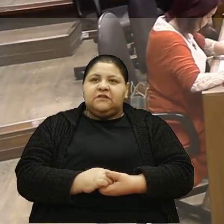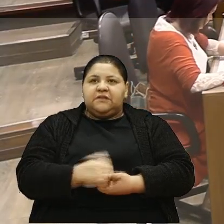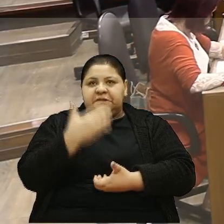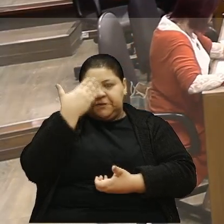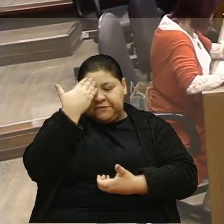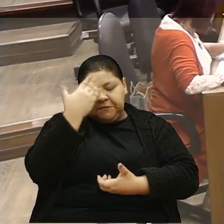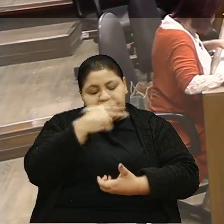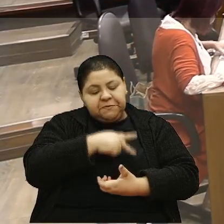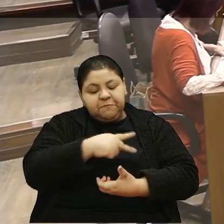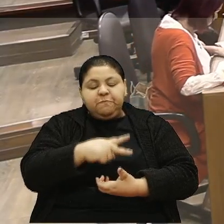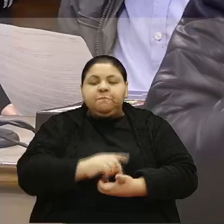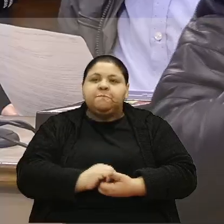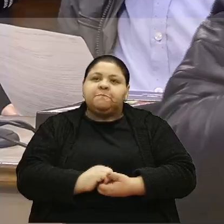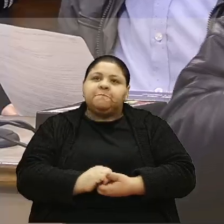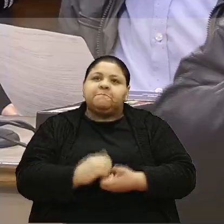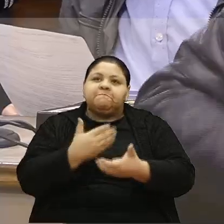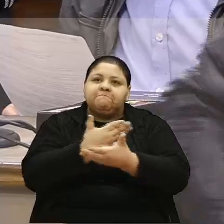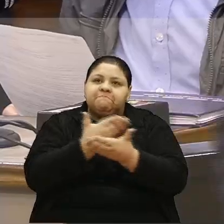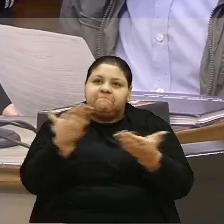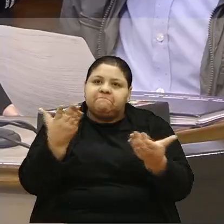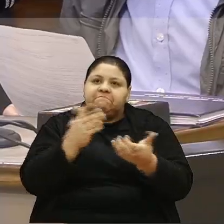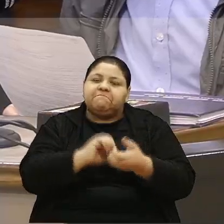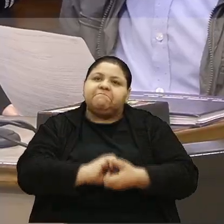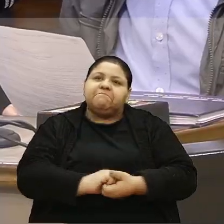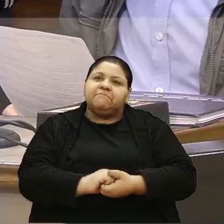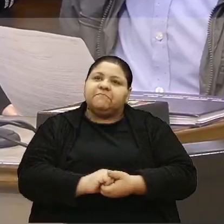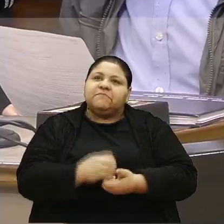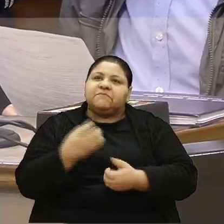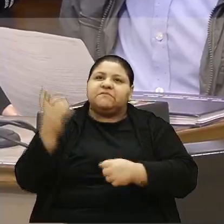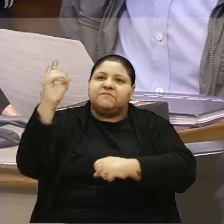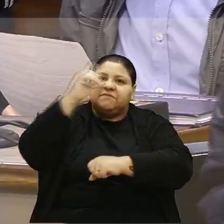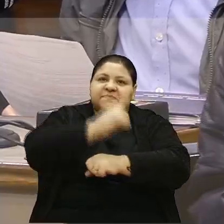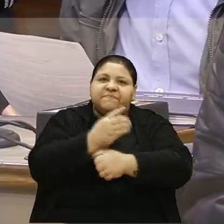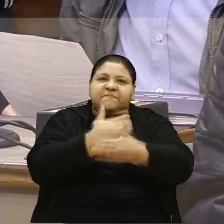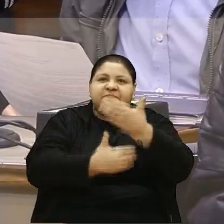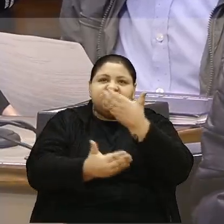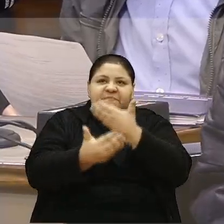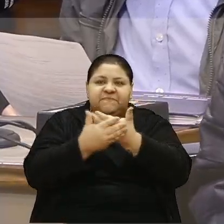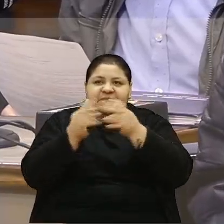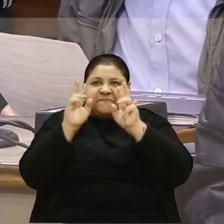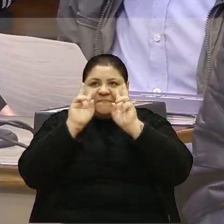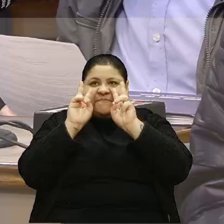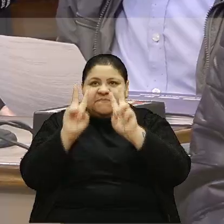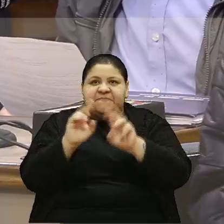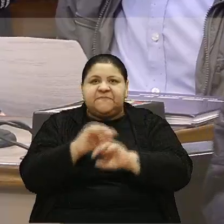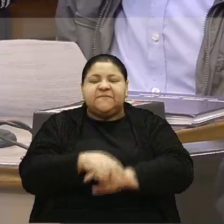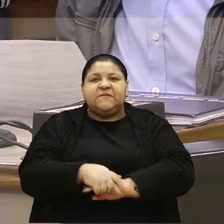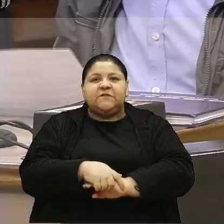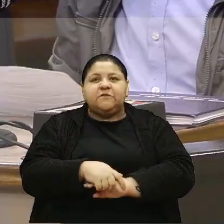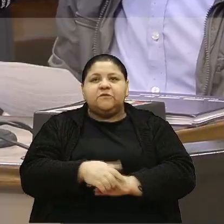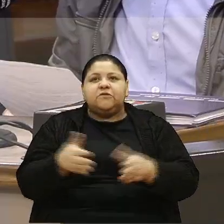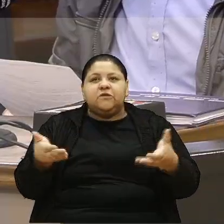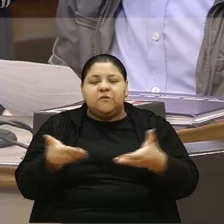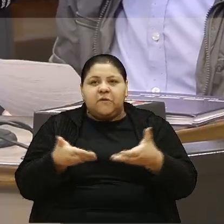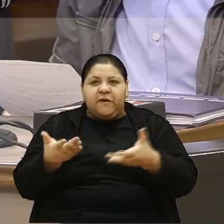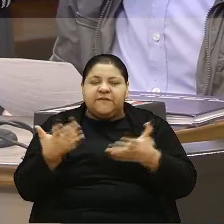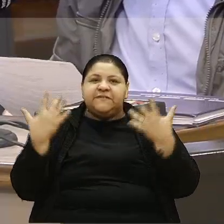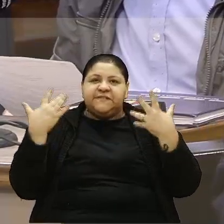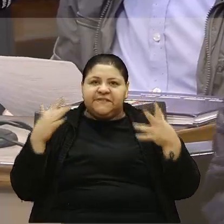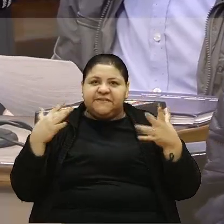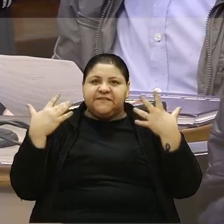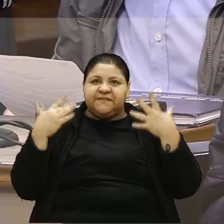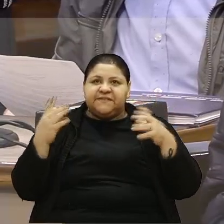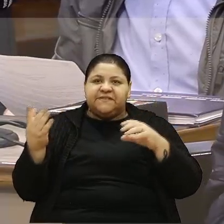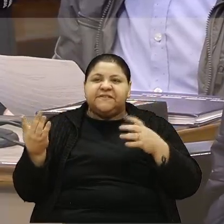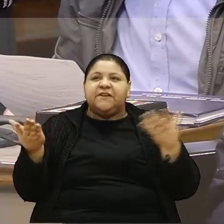Obrigado, presidente, nobres pares. Bom dia a todos que nos assistem. Eu quero meu voto de congratulações